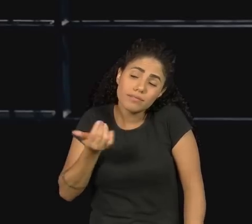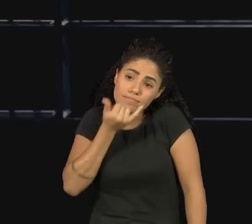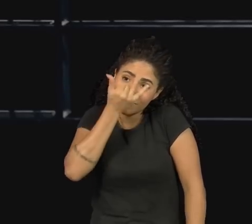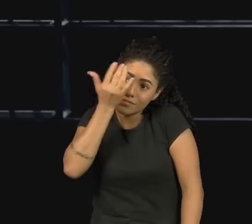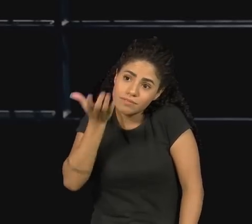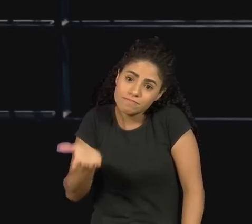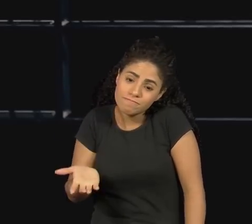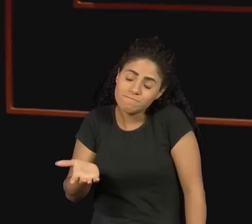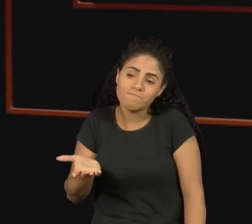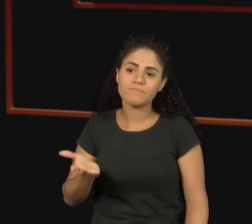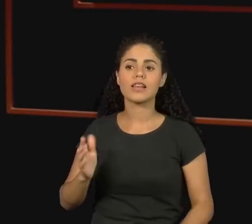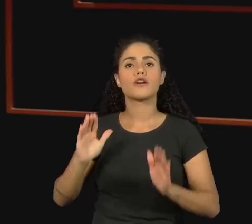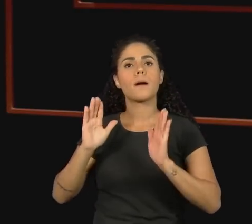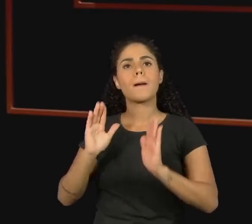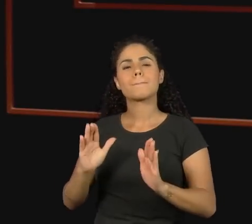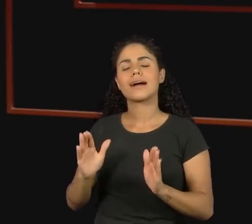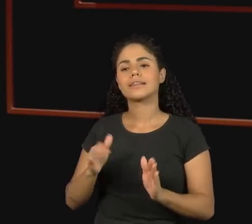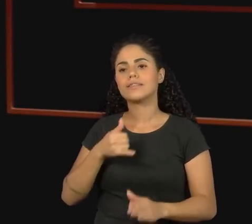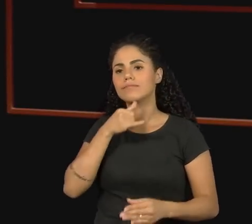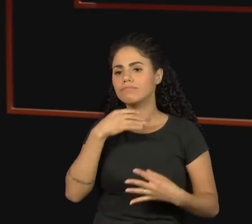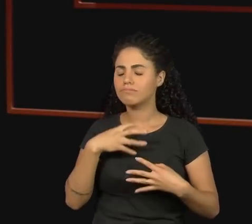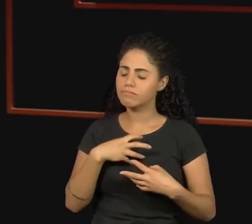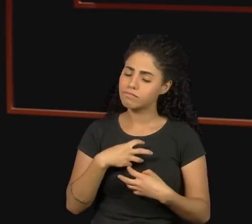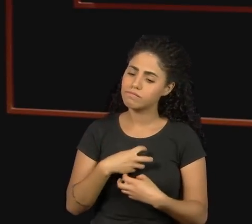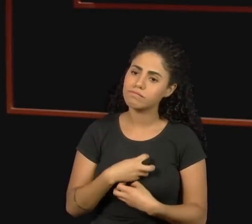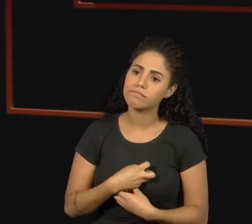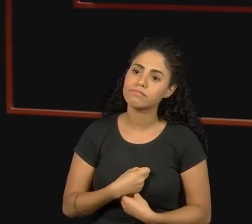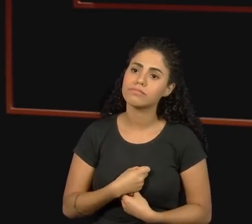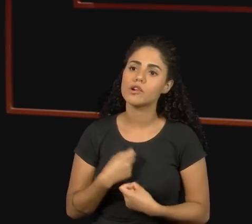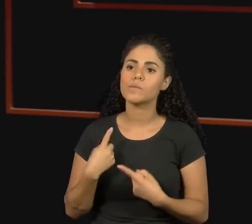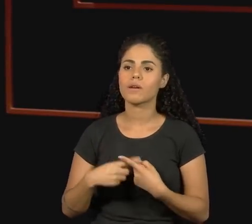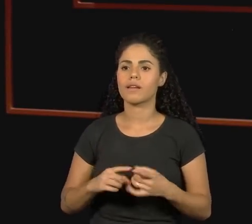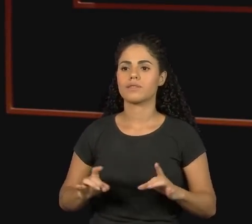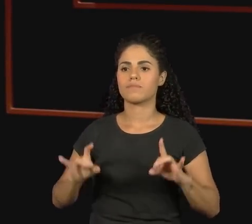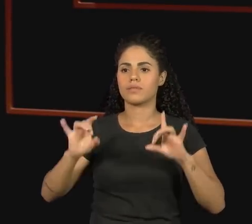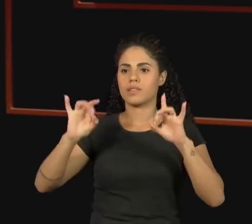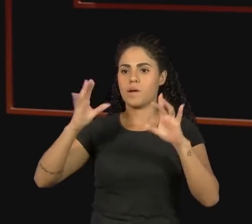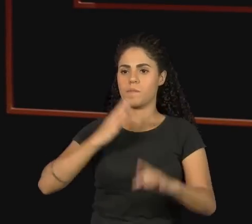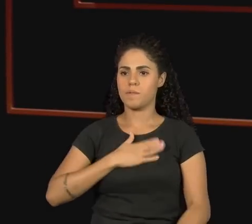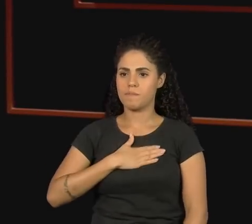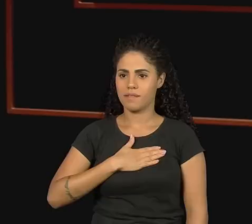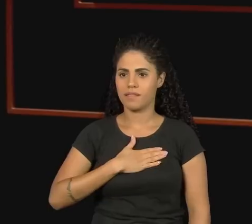uma... Mas é uma mágoa porque foi um projeto muito especial,